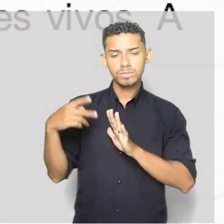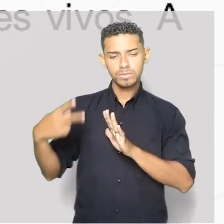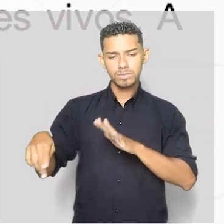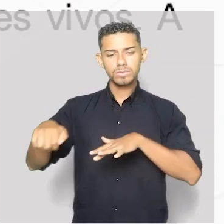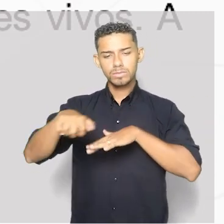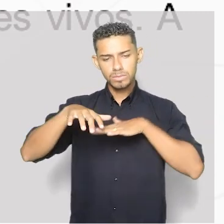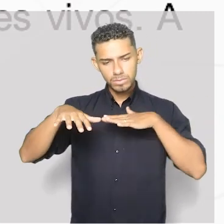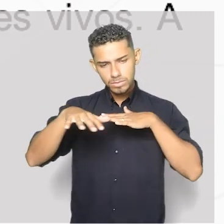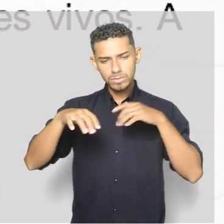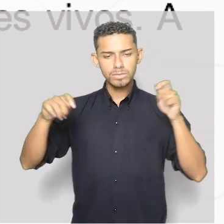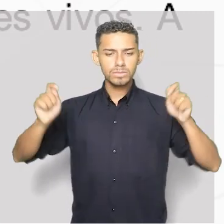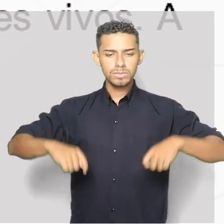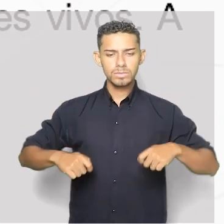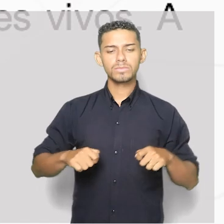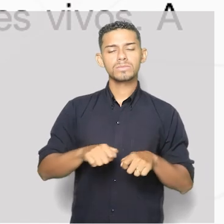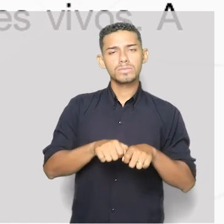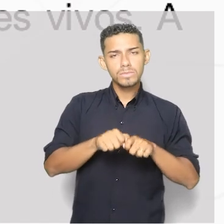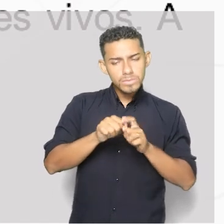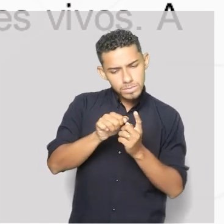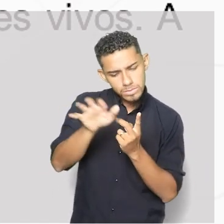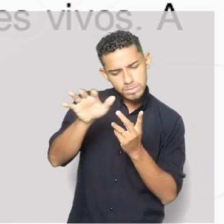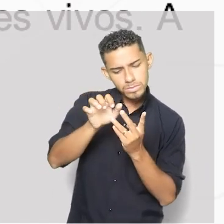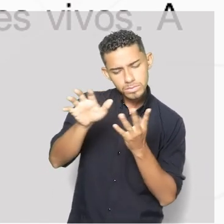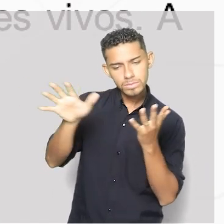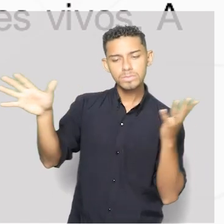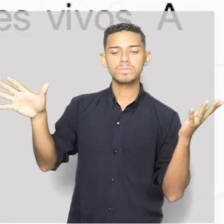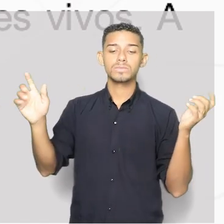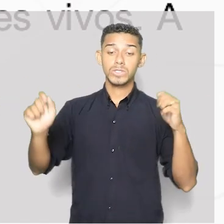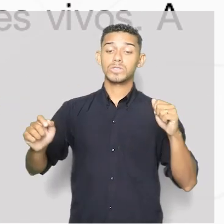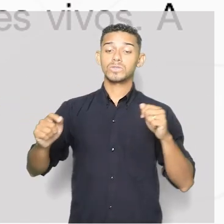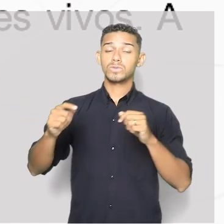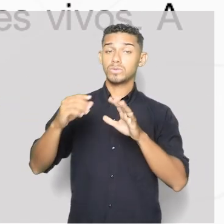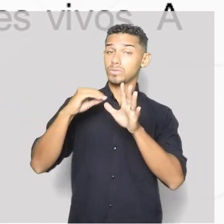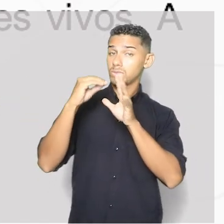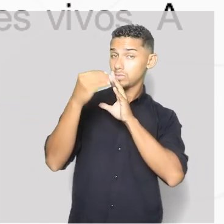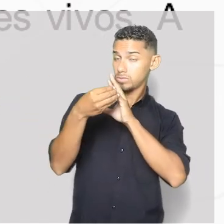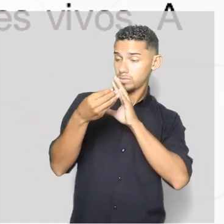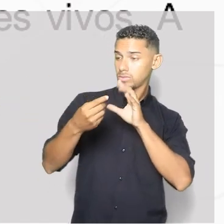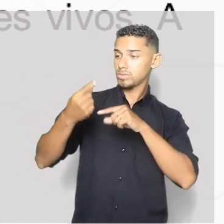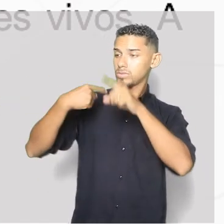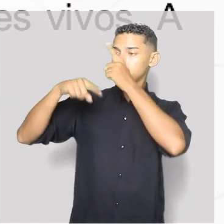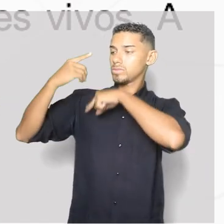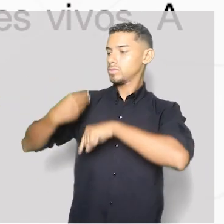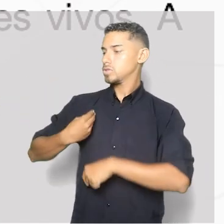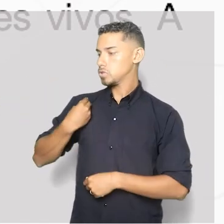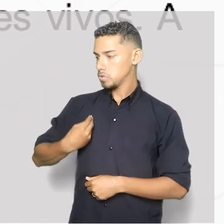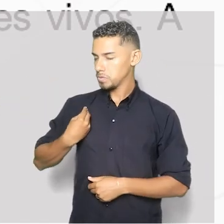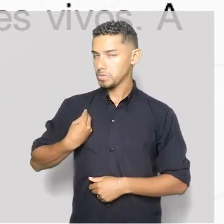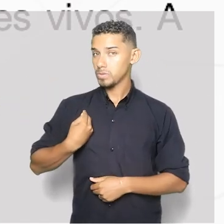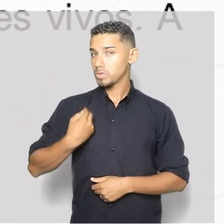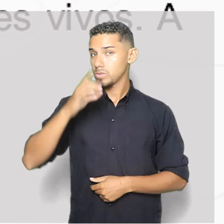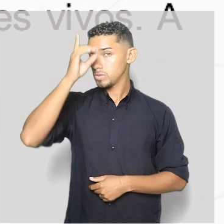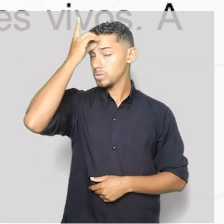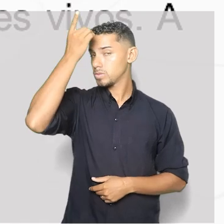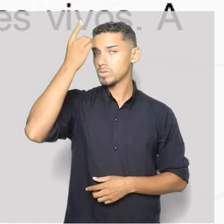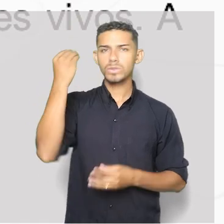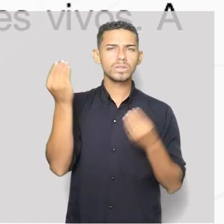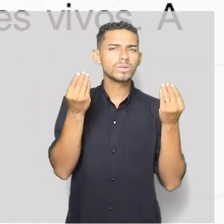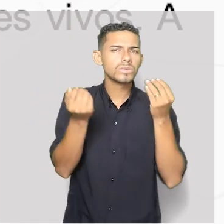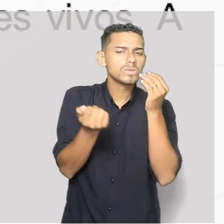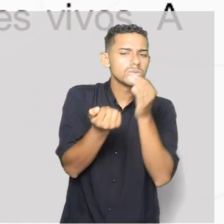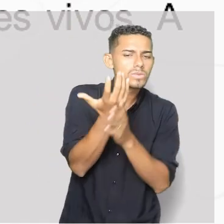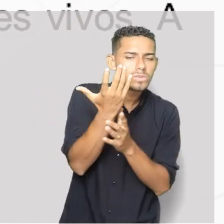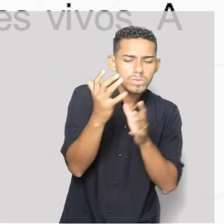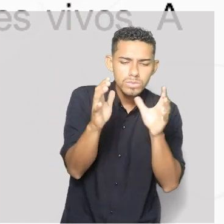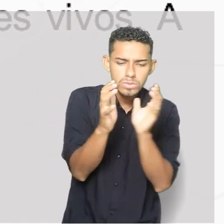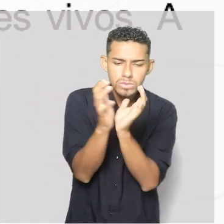de infindas bifurcações na árvore evolutiva da vida, a qual dá uma ideia de como foram surgindo os seres